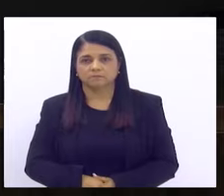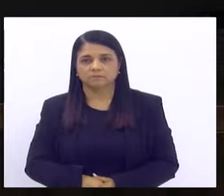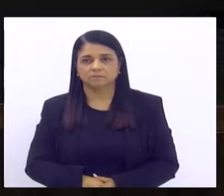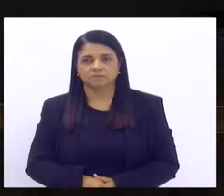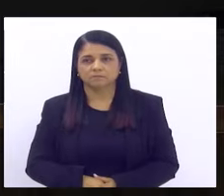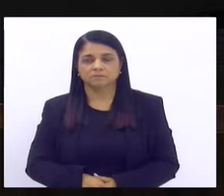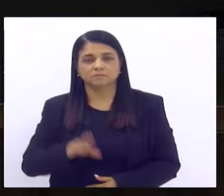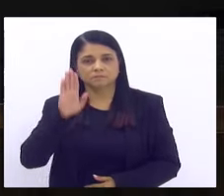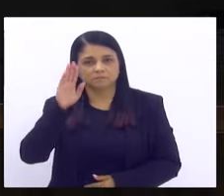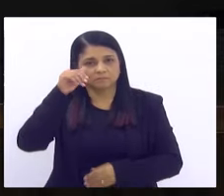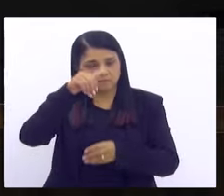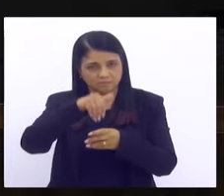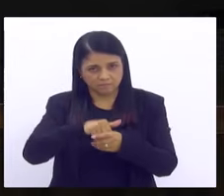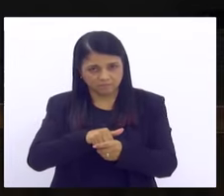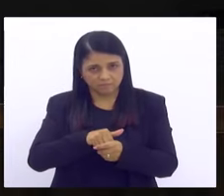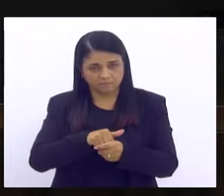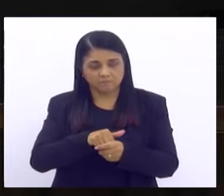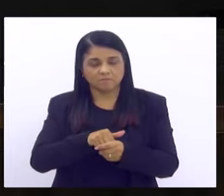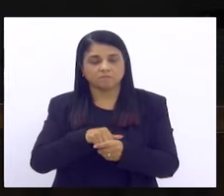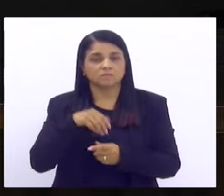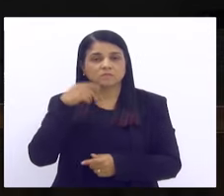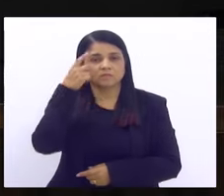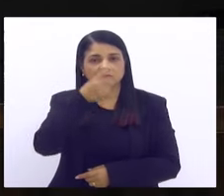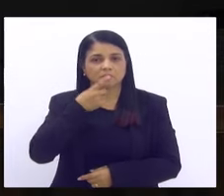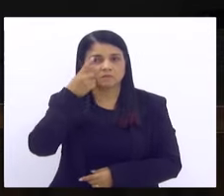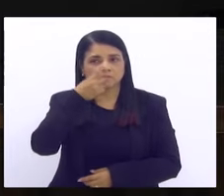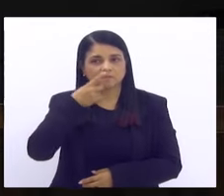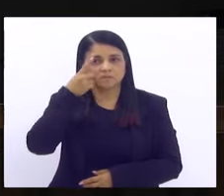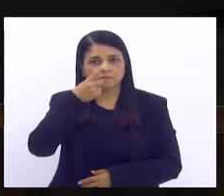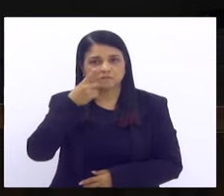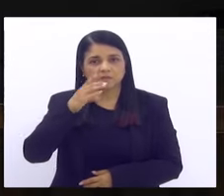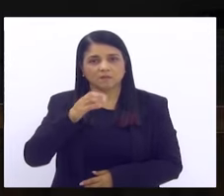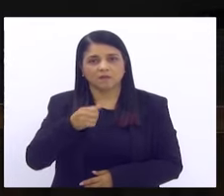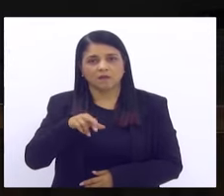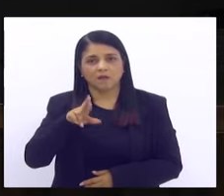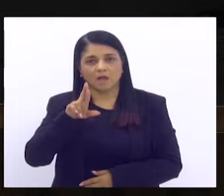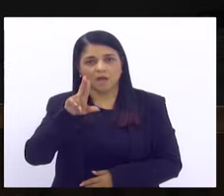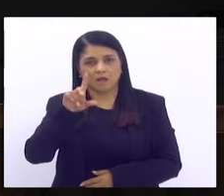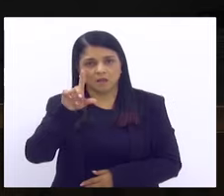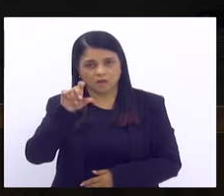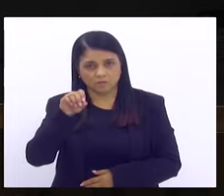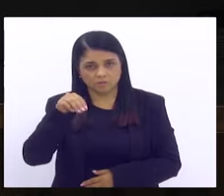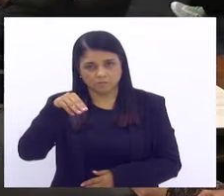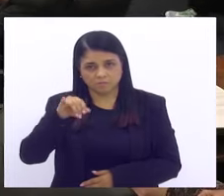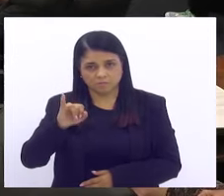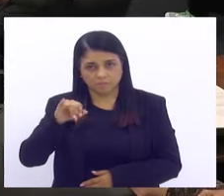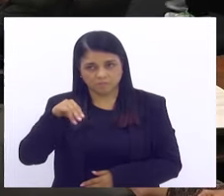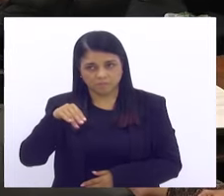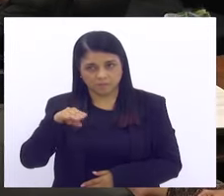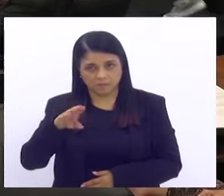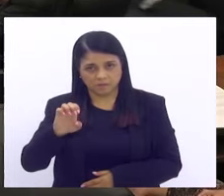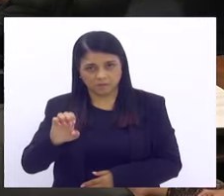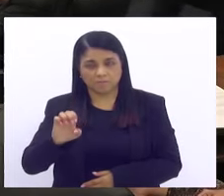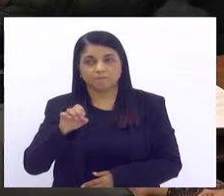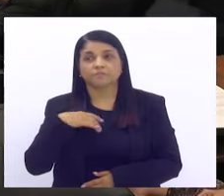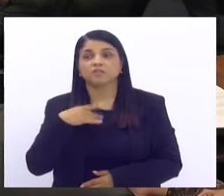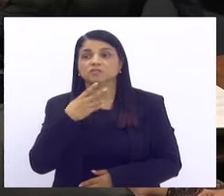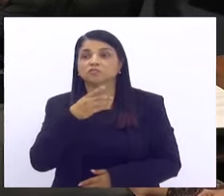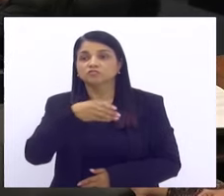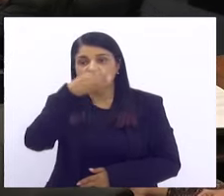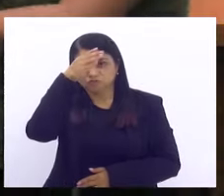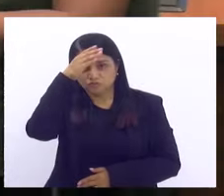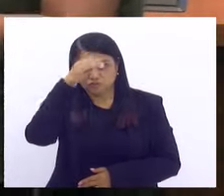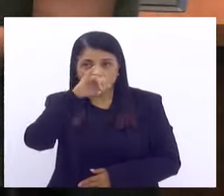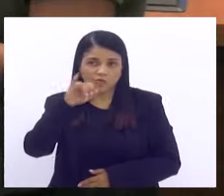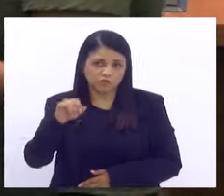Para declaração de voto, o deputado Carlos Mink. Tia Ju,